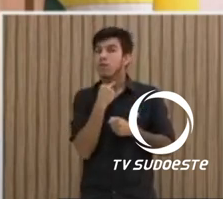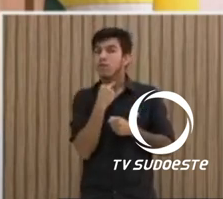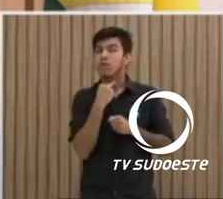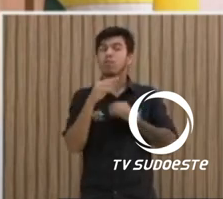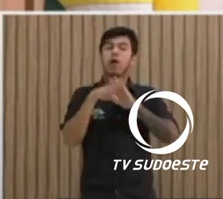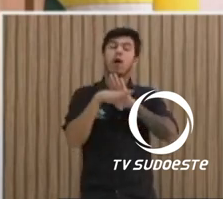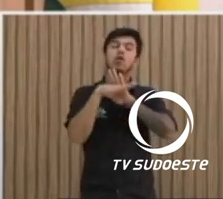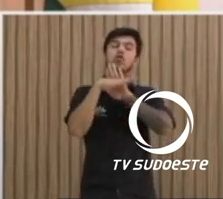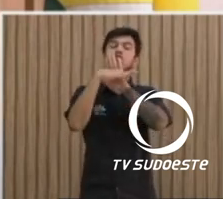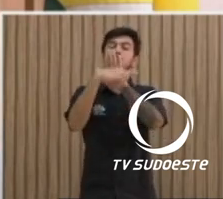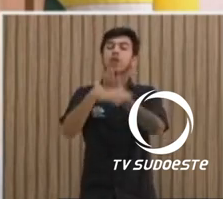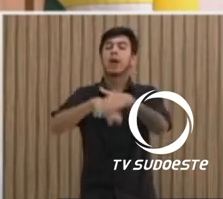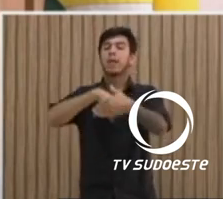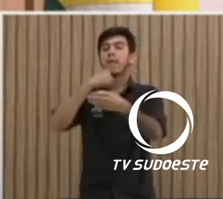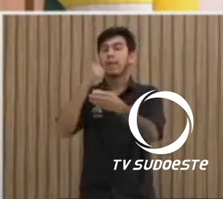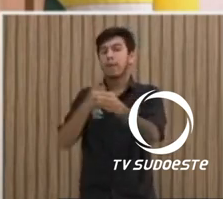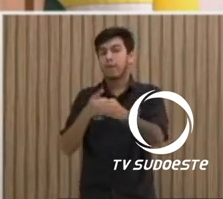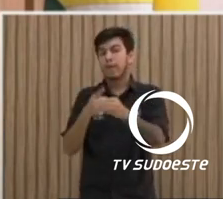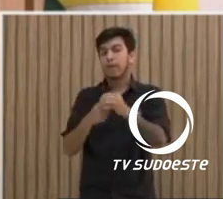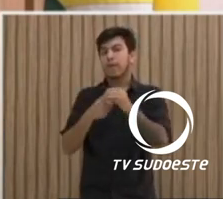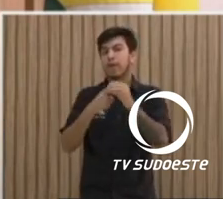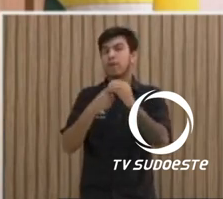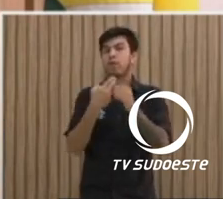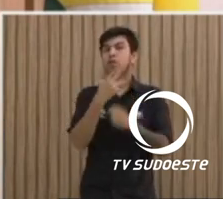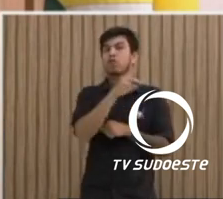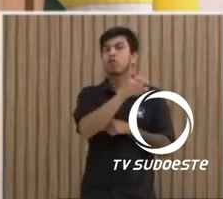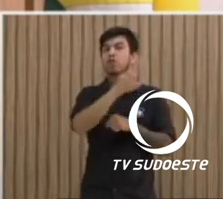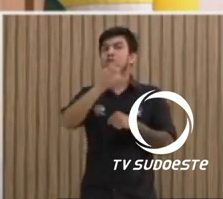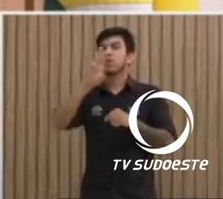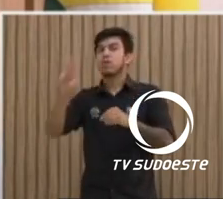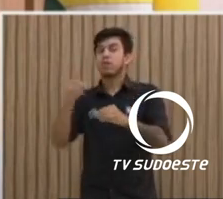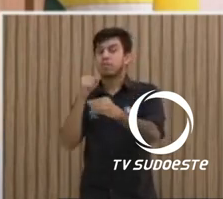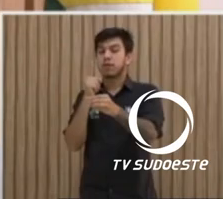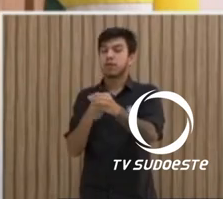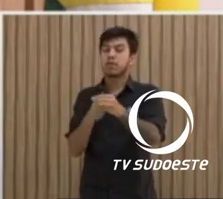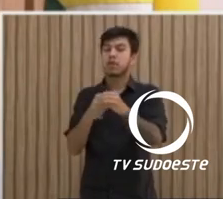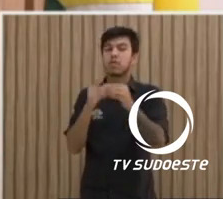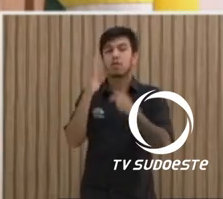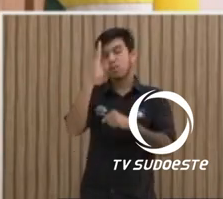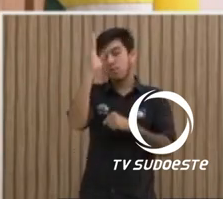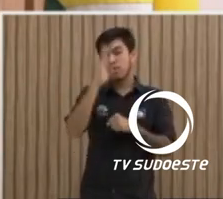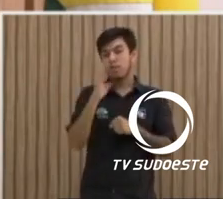honrar ainda mais a cidade, de elevar ainda mais o nome da cidade em todo o Brasil e no mundo, isso eu vou fazer.